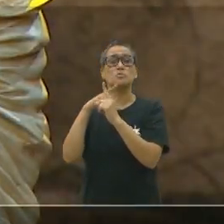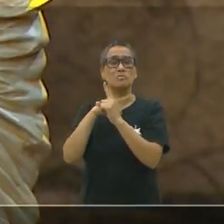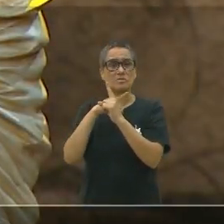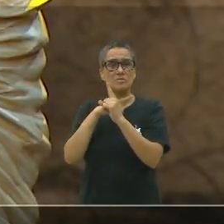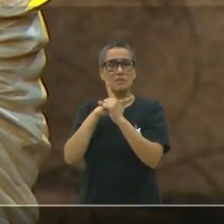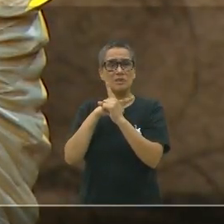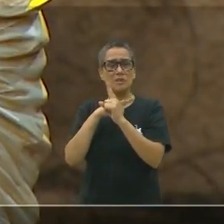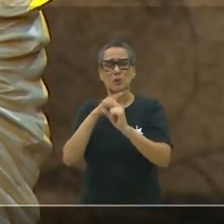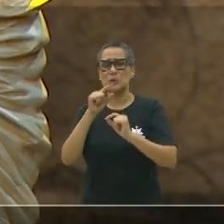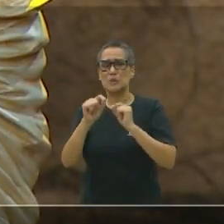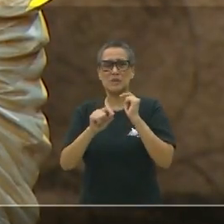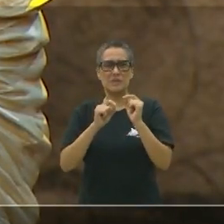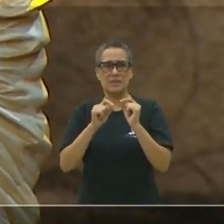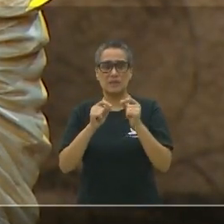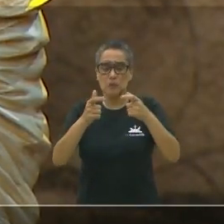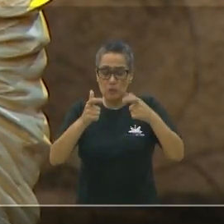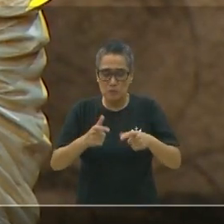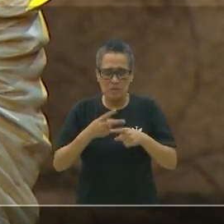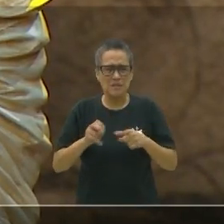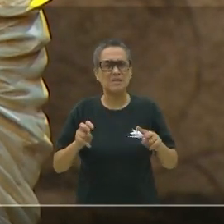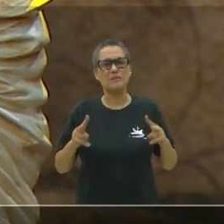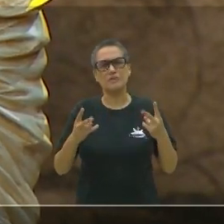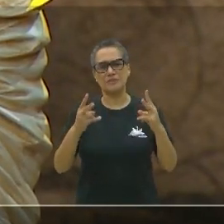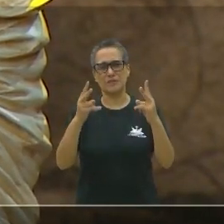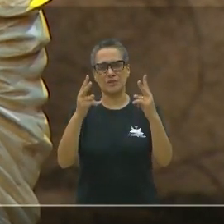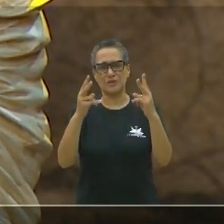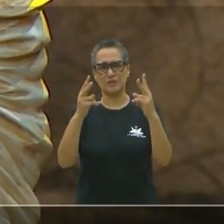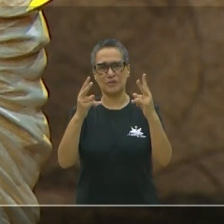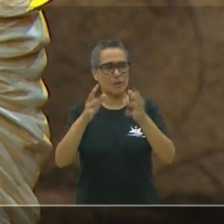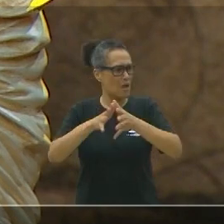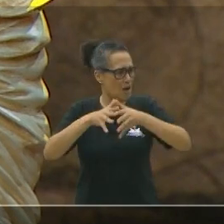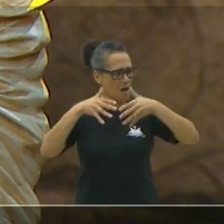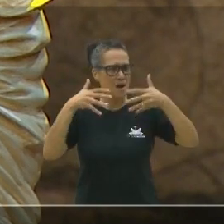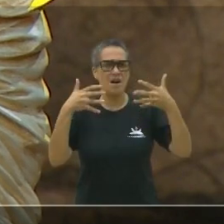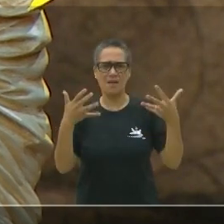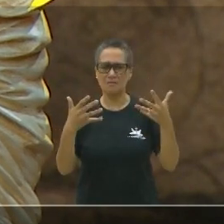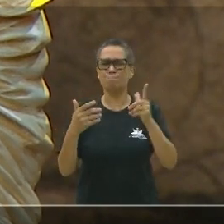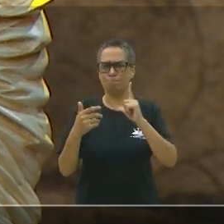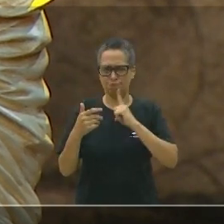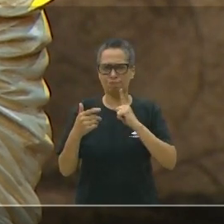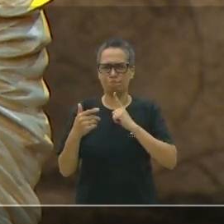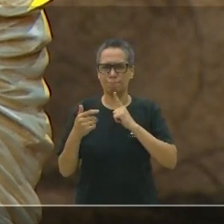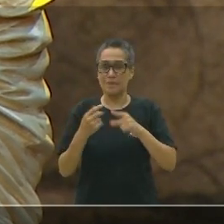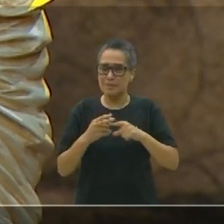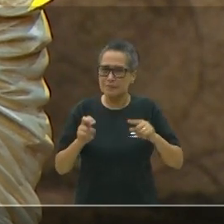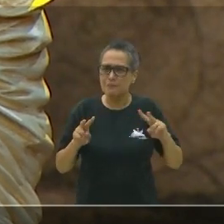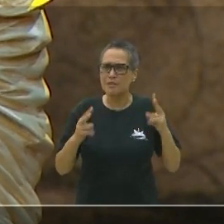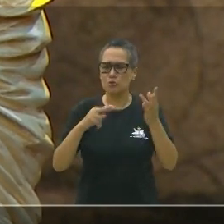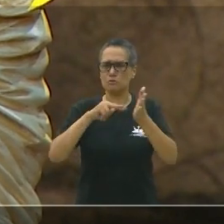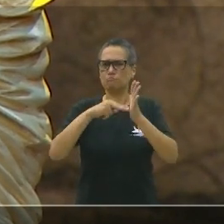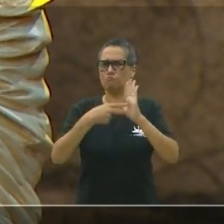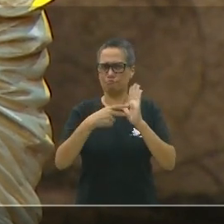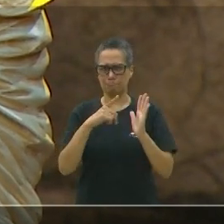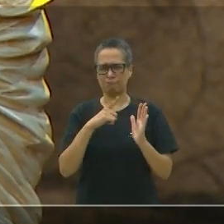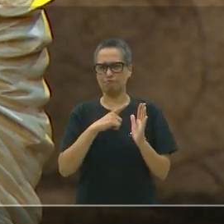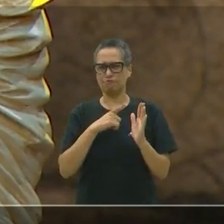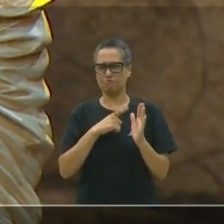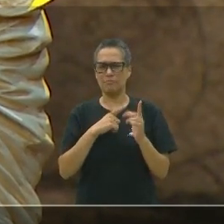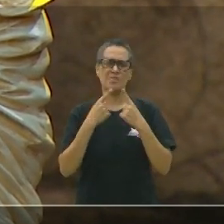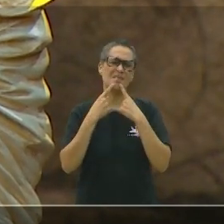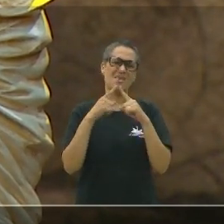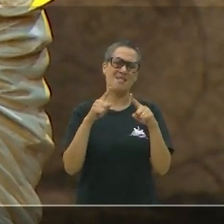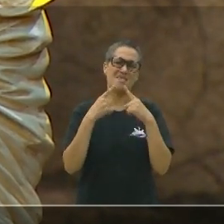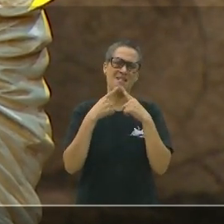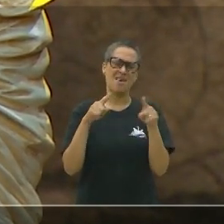murmurar, que a vitória vai ser grandiosa, a vitória vai ser significativa. Não reclame,